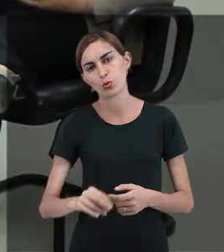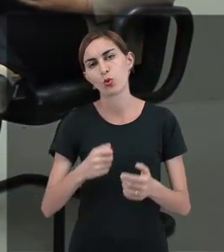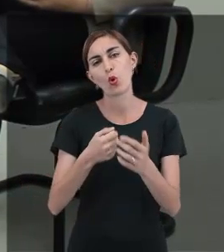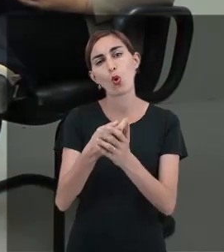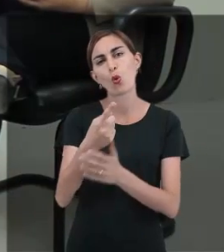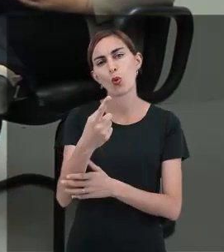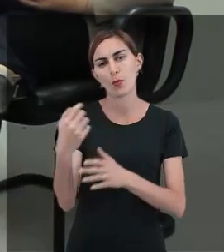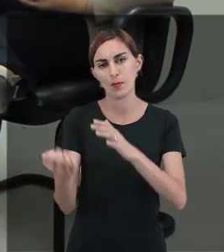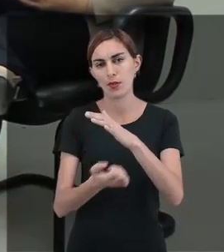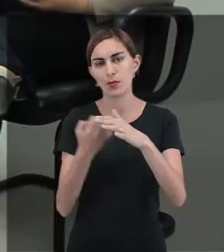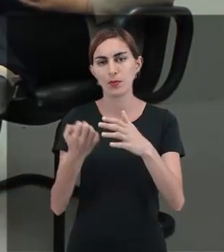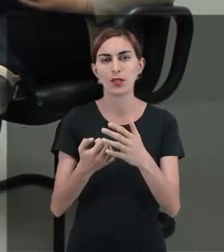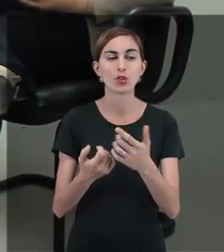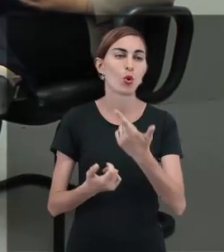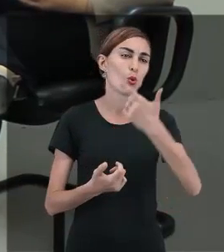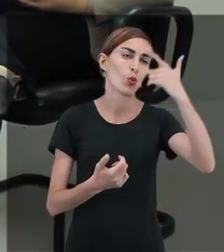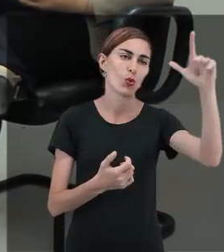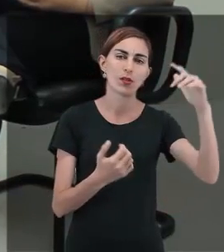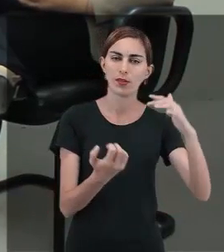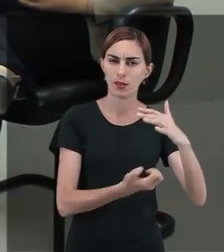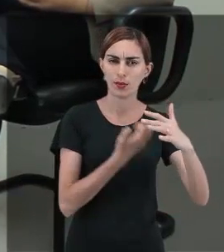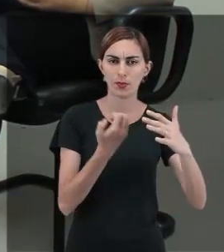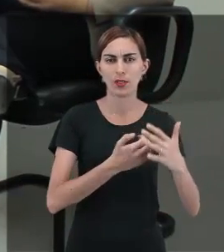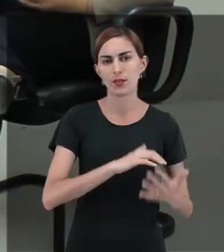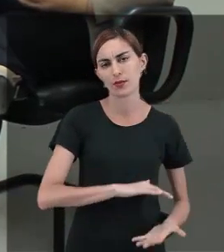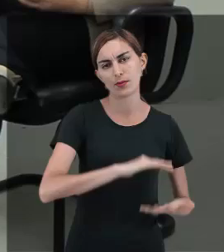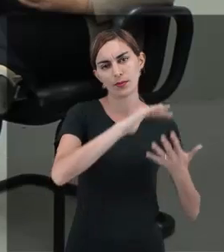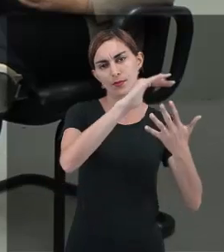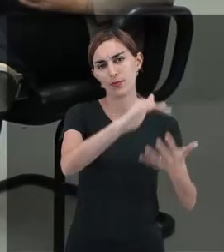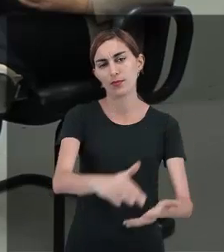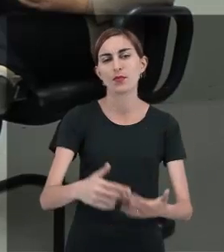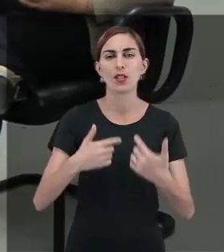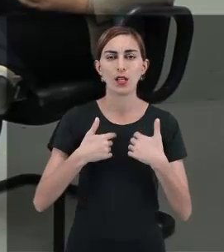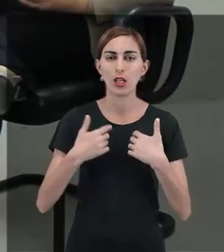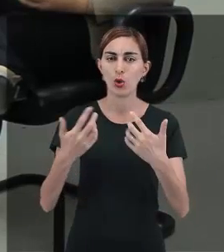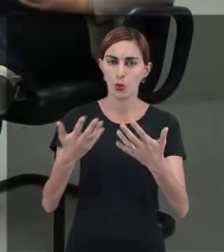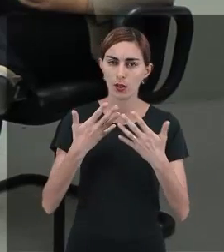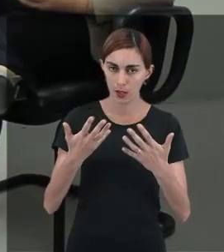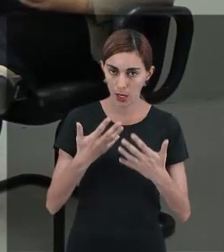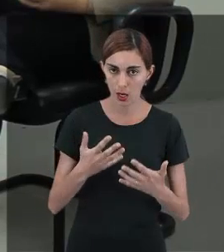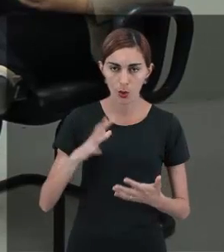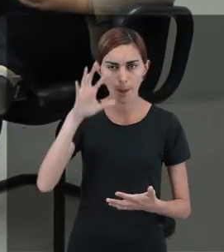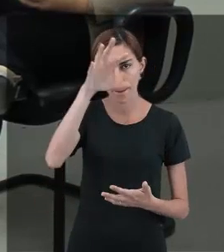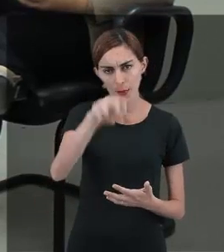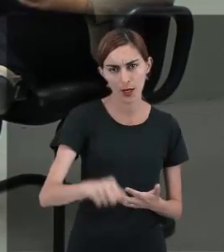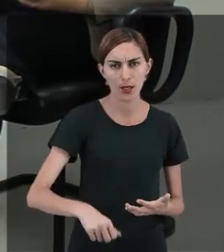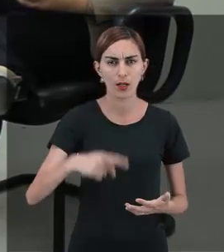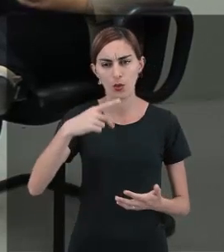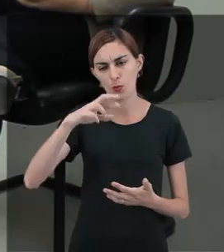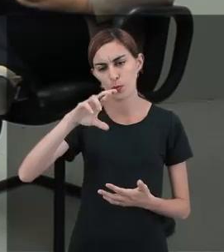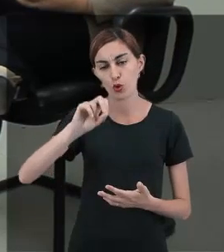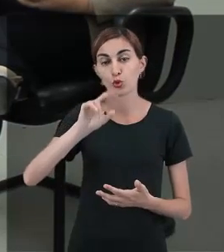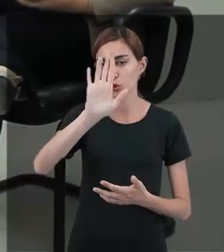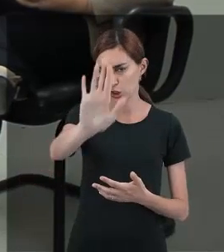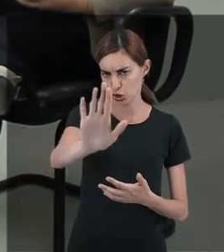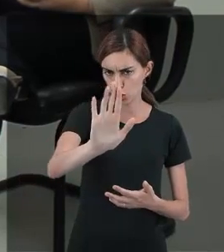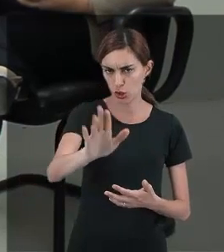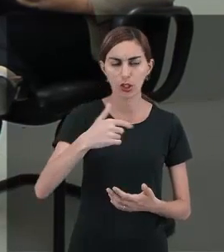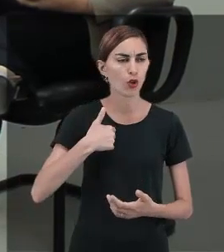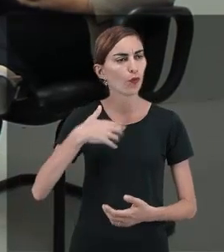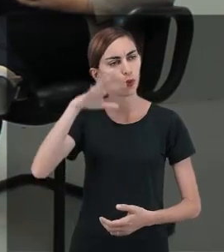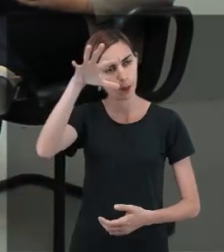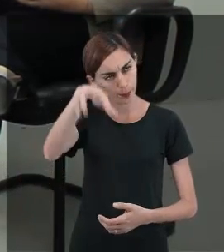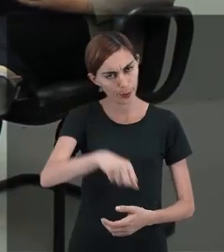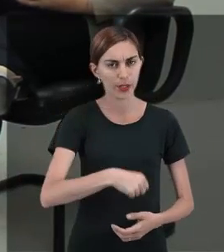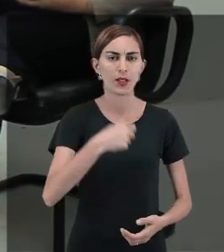de uma empresa e recebe da outra empresa. Isso é uma tendência mundial. Então, eu preciso dizer, eu quero buscar o produto ali, então coloque ali que ali eu vou buscar, ali eu compro. Se